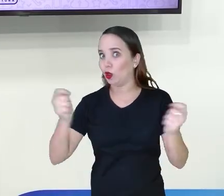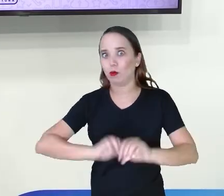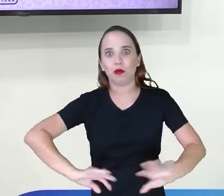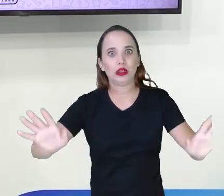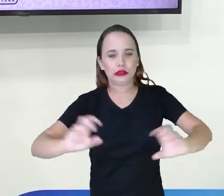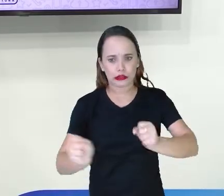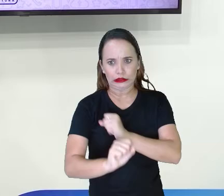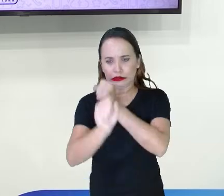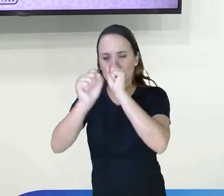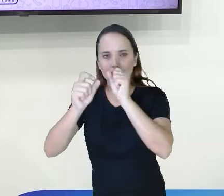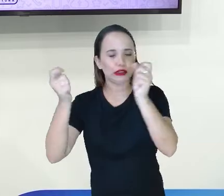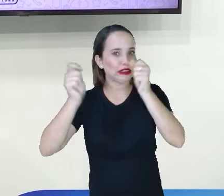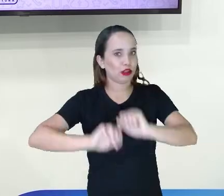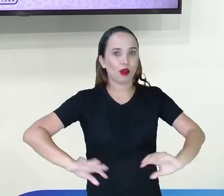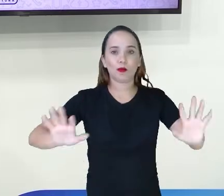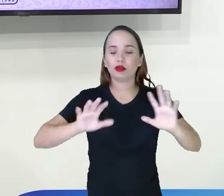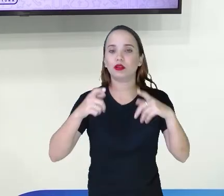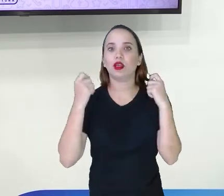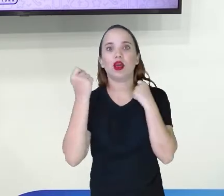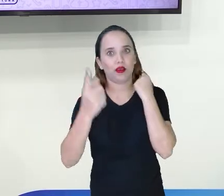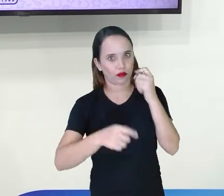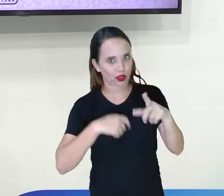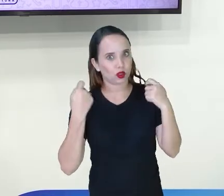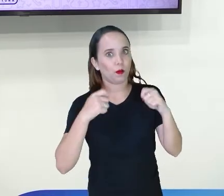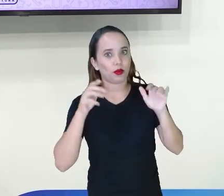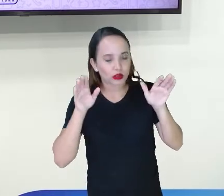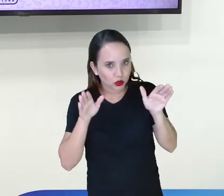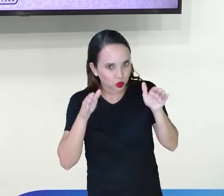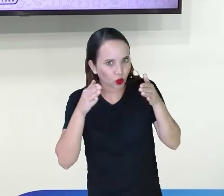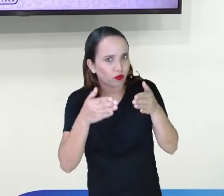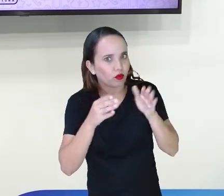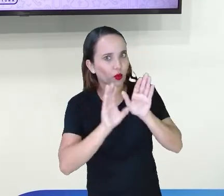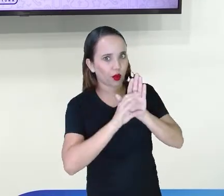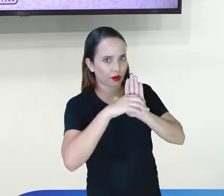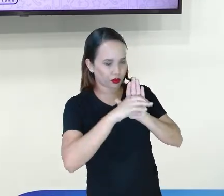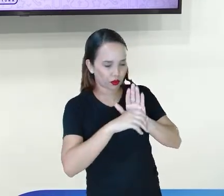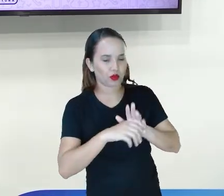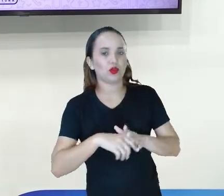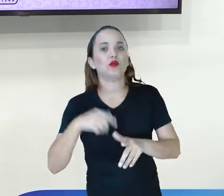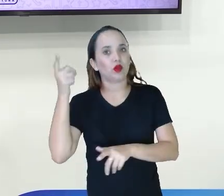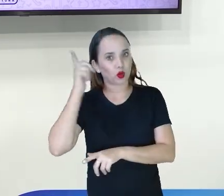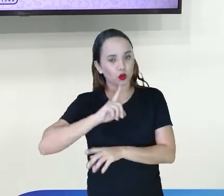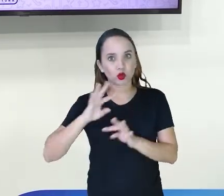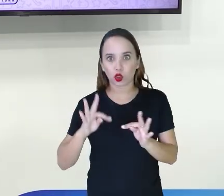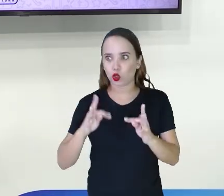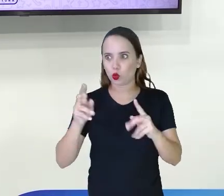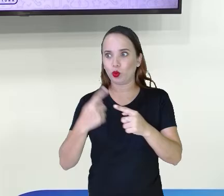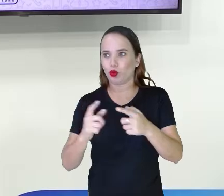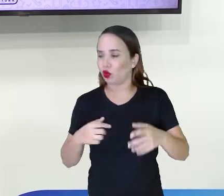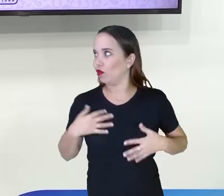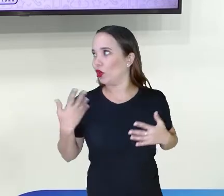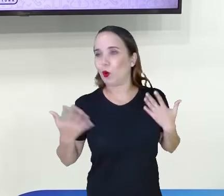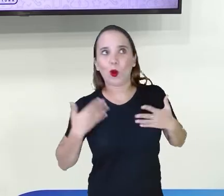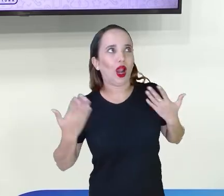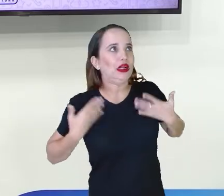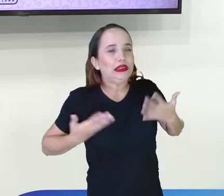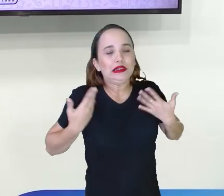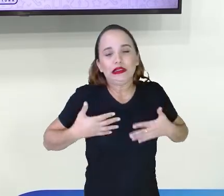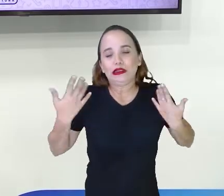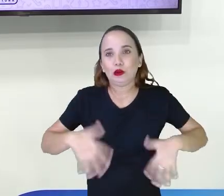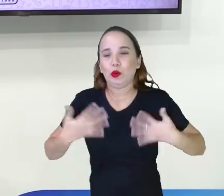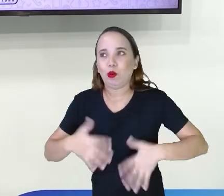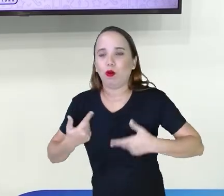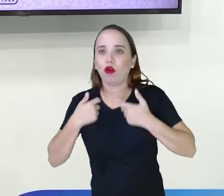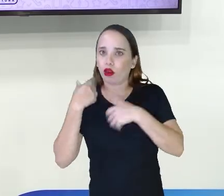gente? Às vezes eu preciso focar muito nos conceitos, que é para dar tempo de tudo, porque eu me empolgo com vocês, dá vontade de